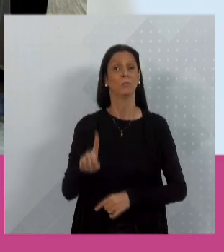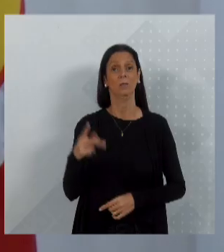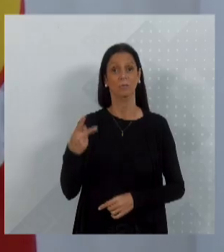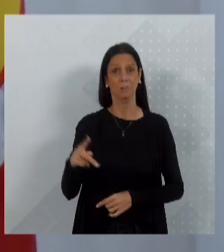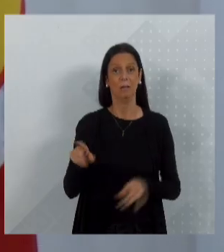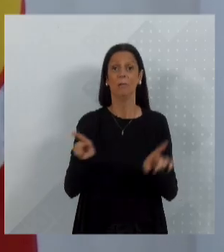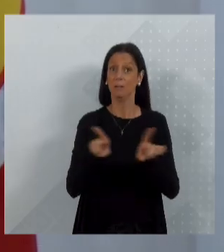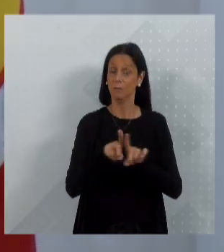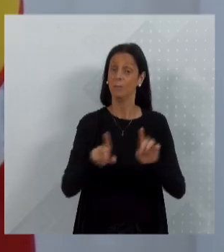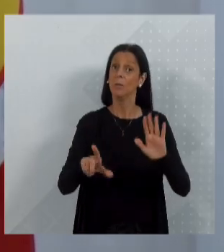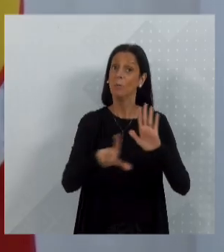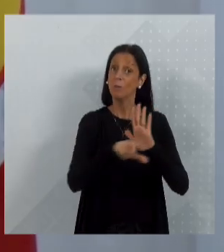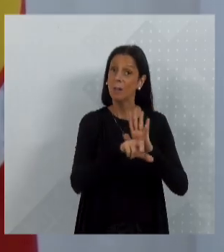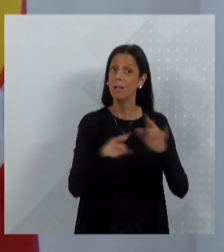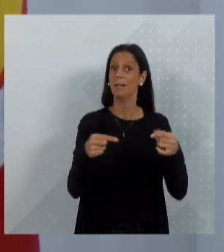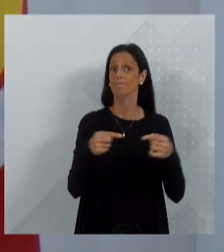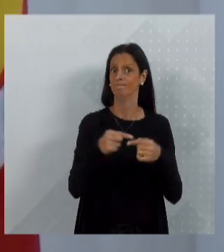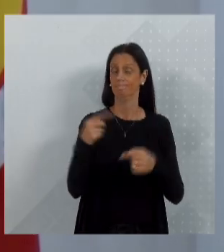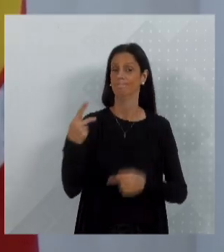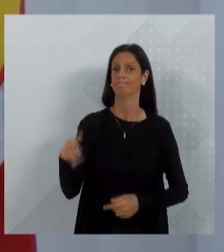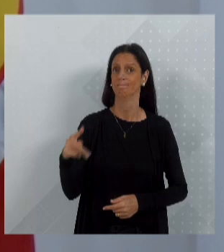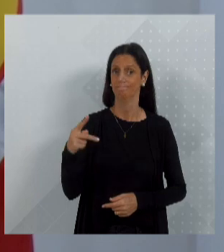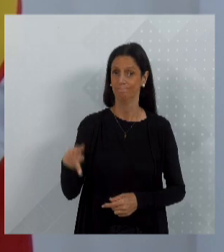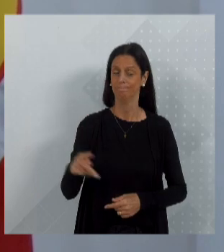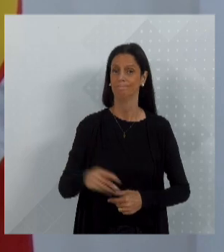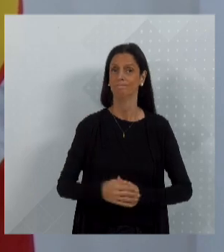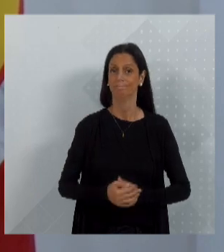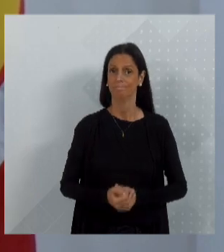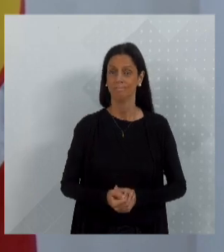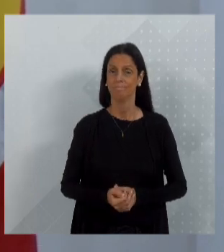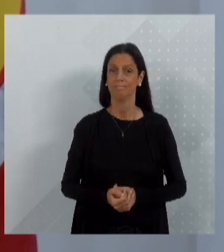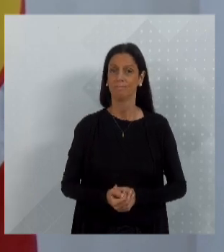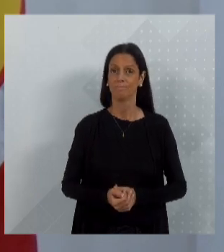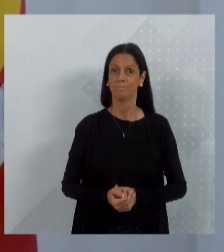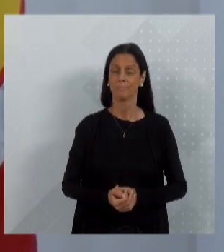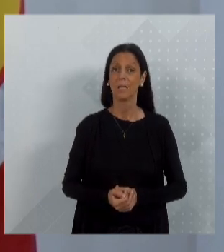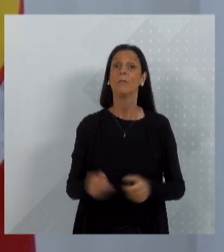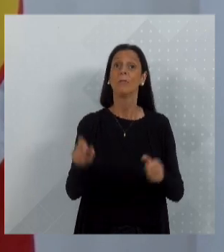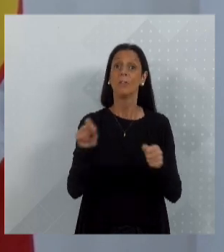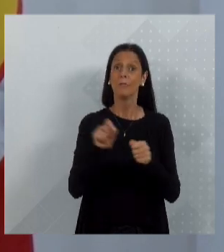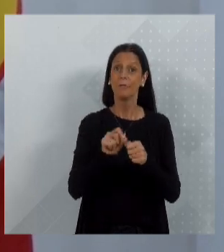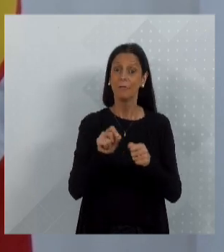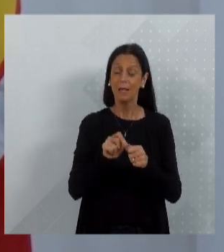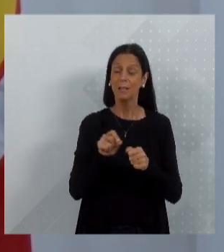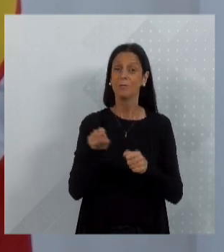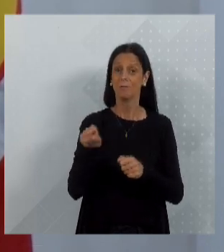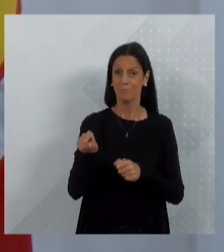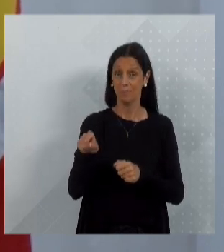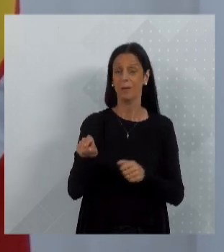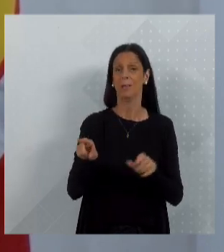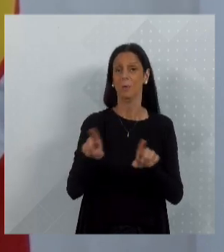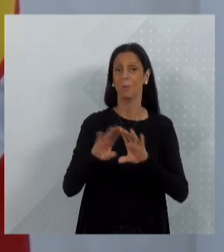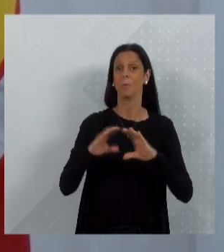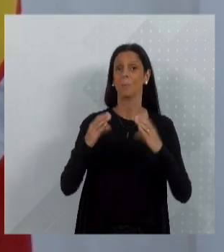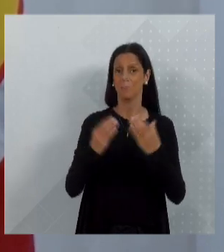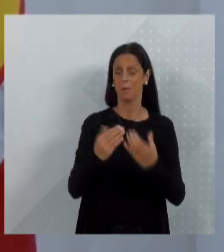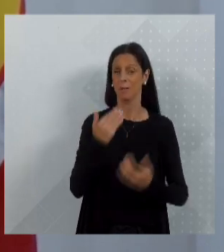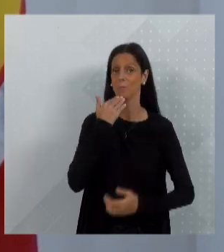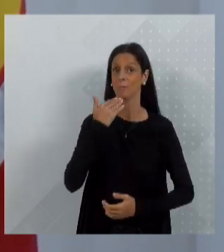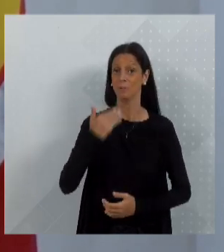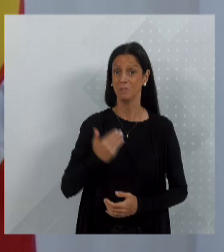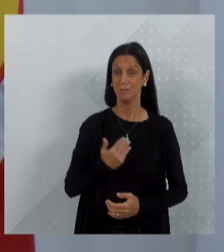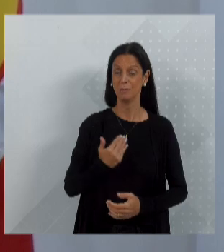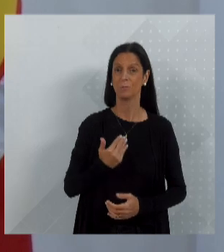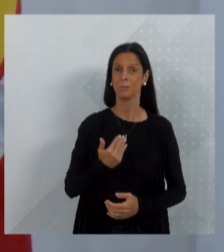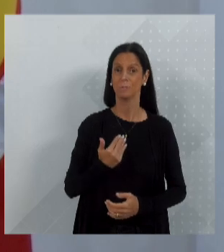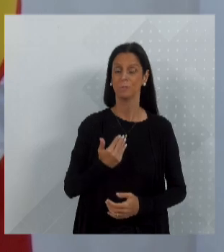que lhe convém. Inclusive, foi feita uma solicitação dessa comunidade, através dos clubes de mães,